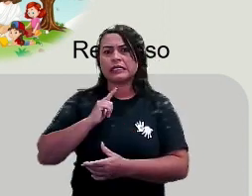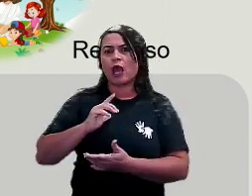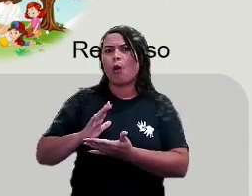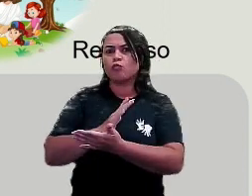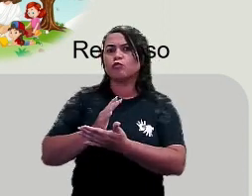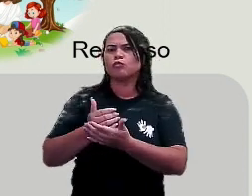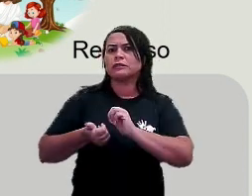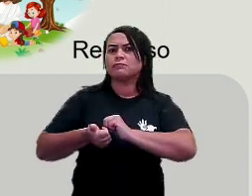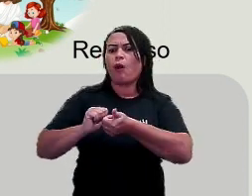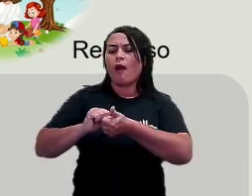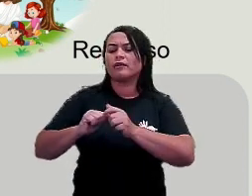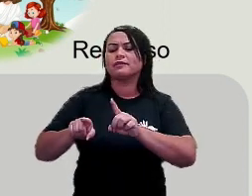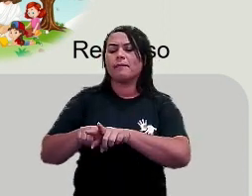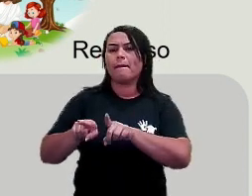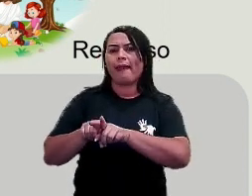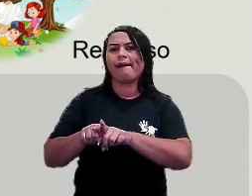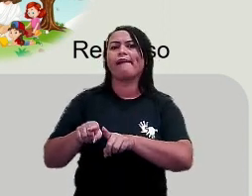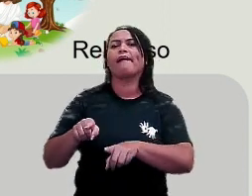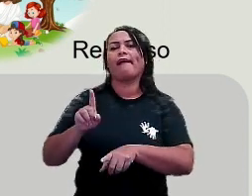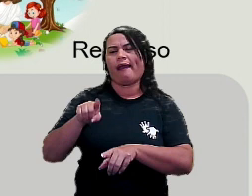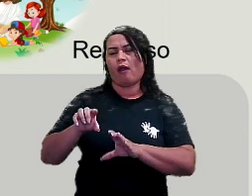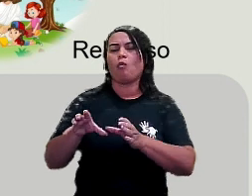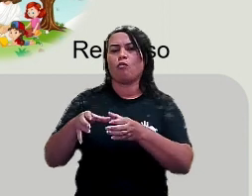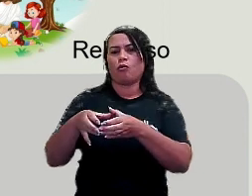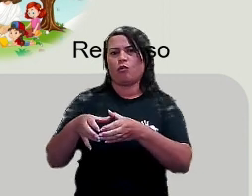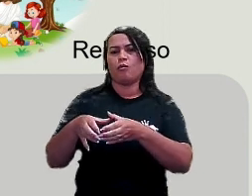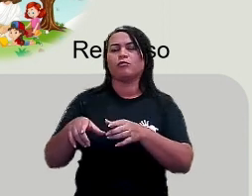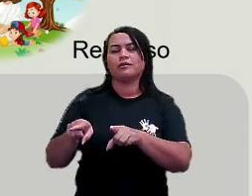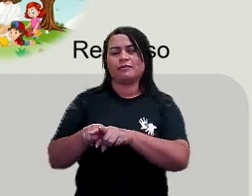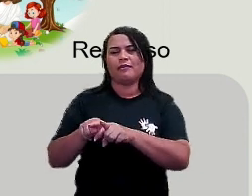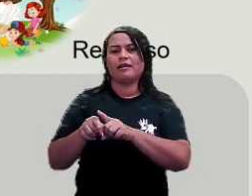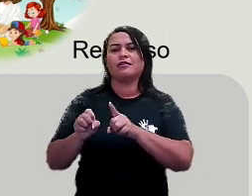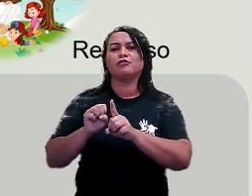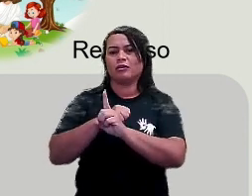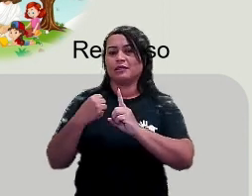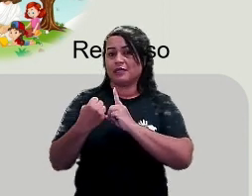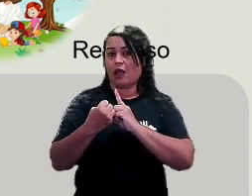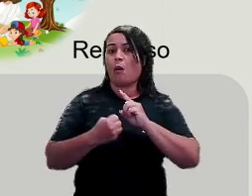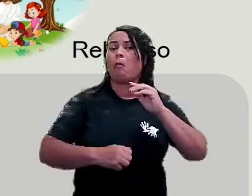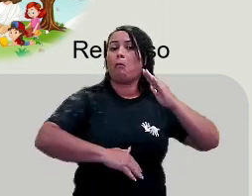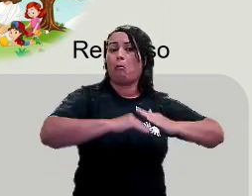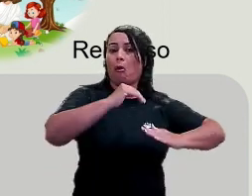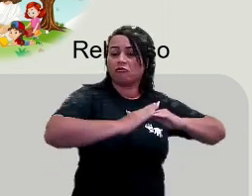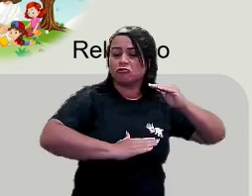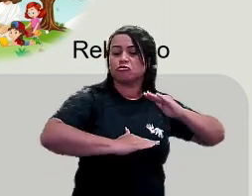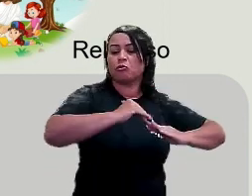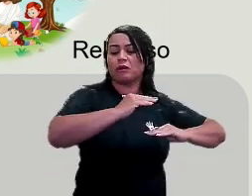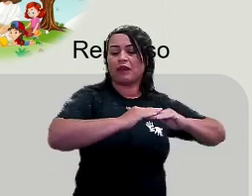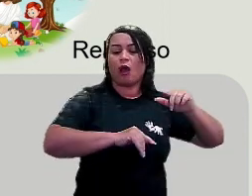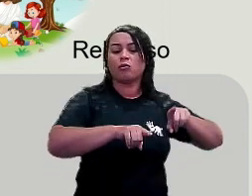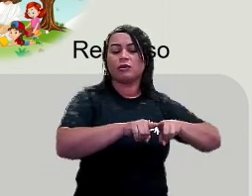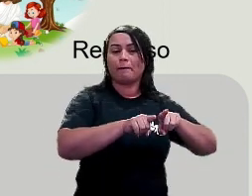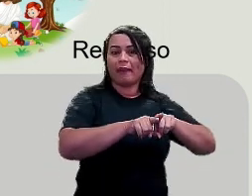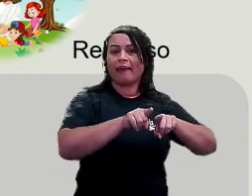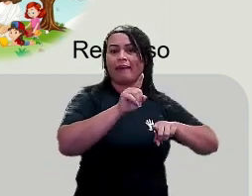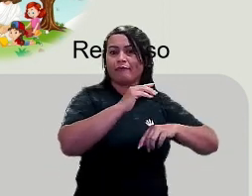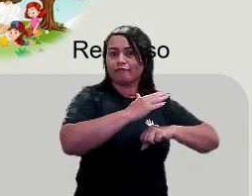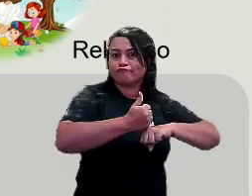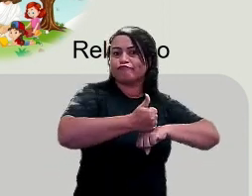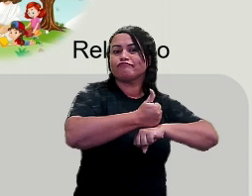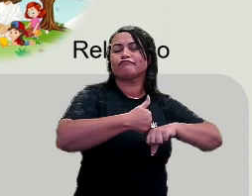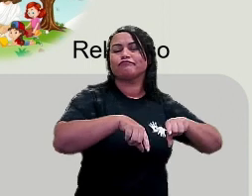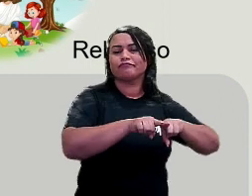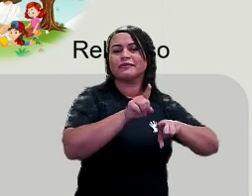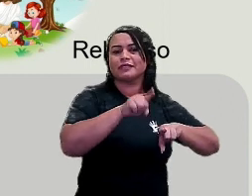aquele esporte se torna um grupo social. Profissional é um grupo social. Vocês têm um objetivo em comum, que é